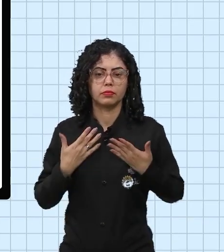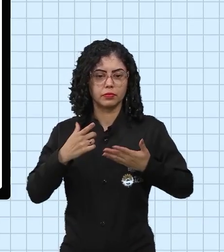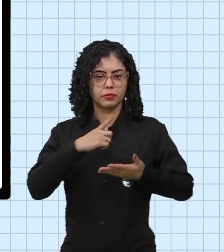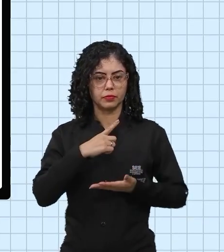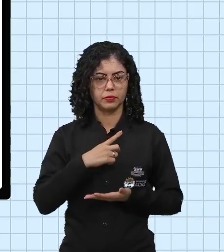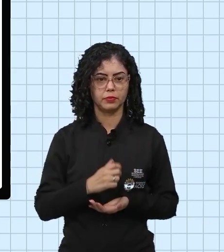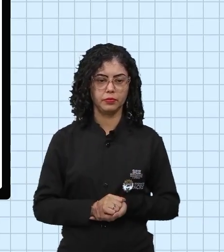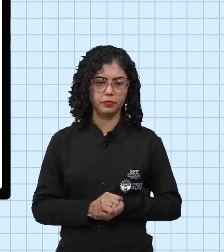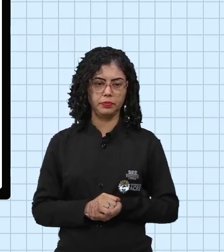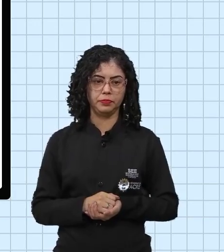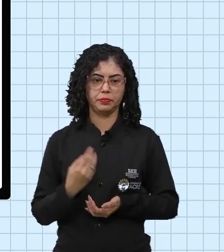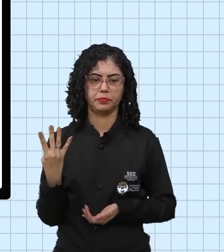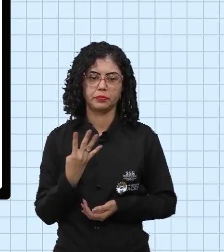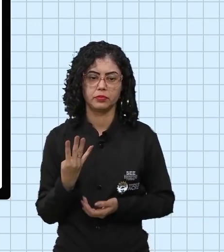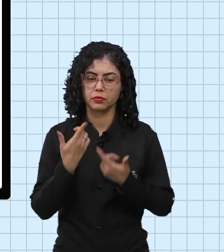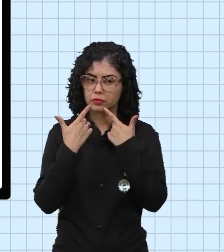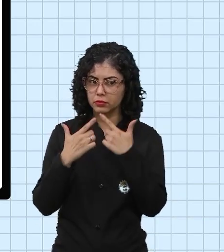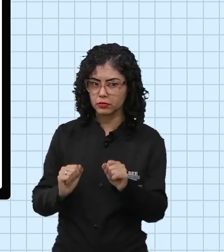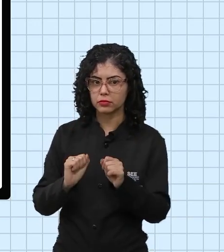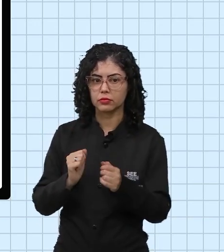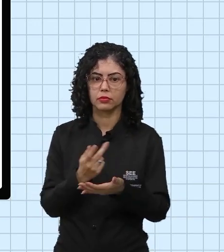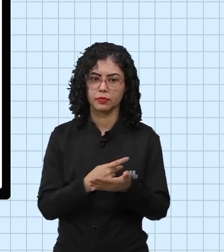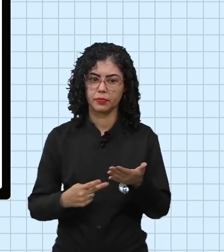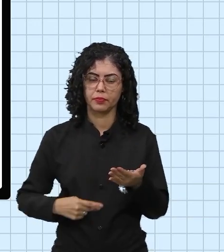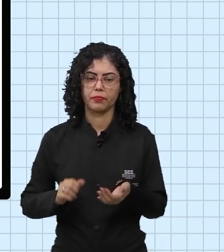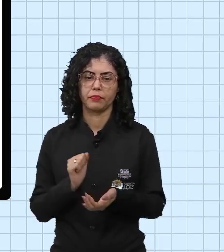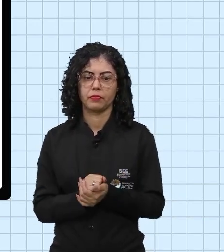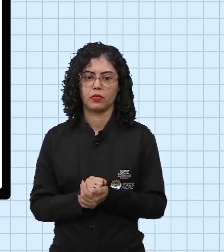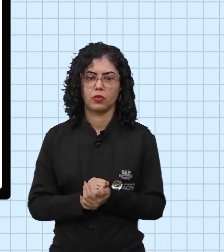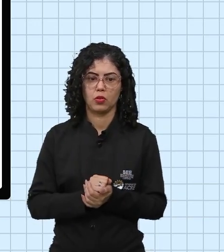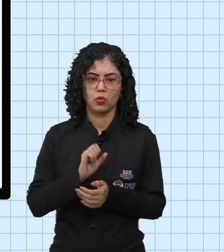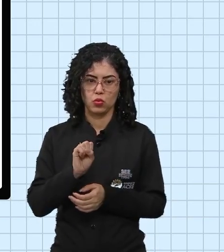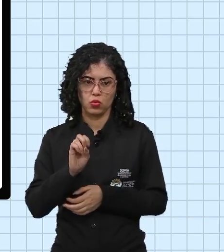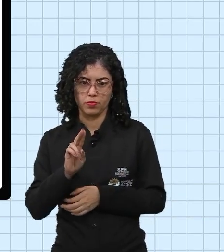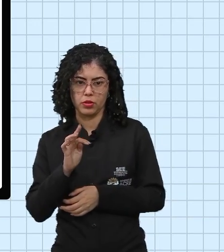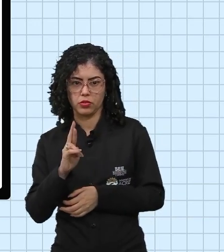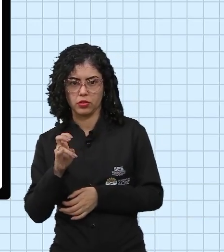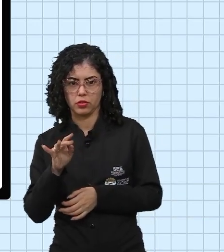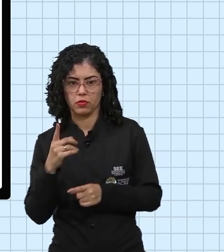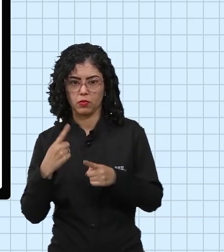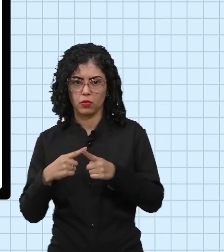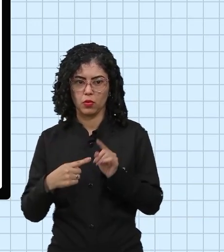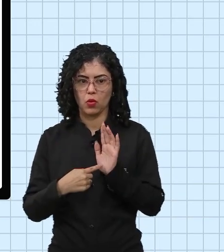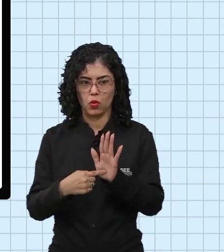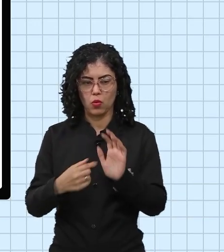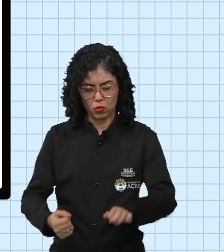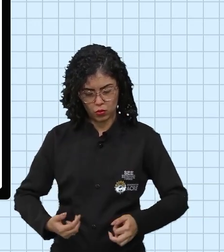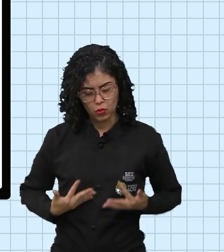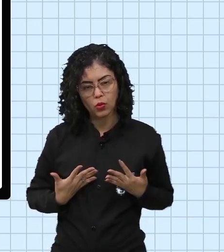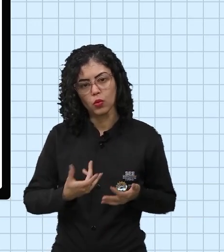tem. E 4, a linguagem do poema é subjetiva